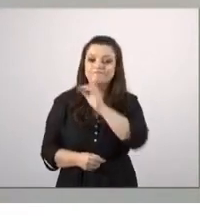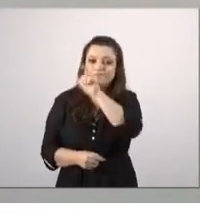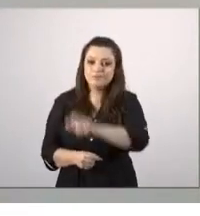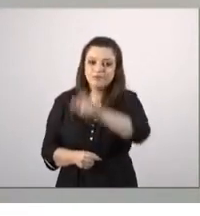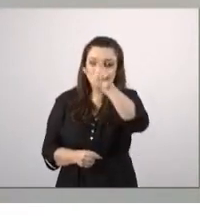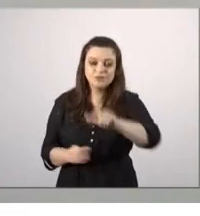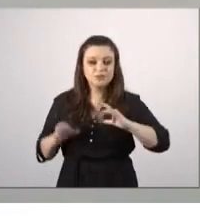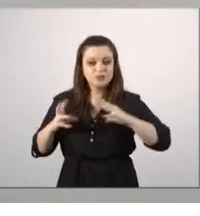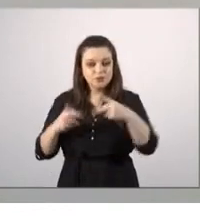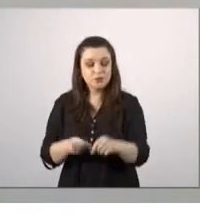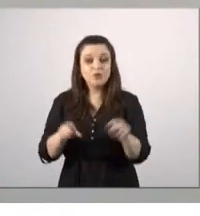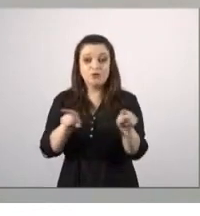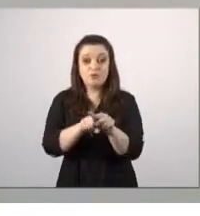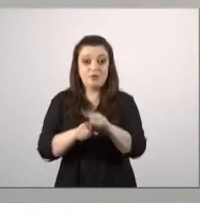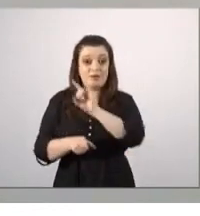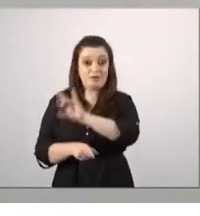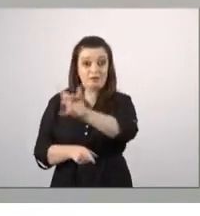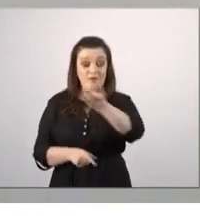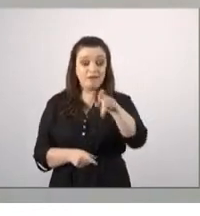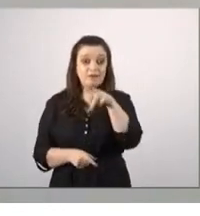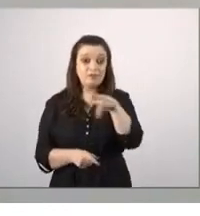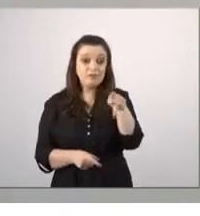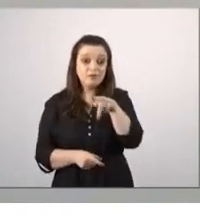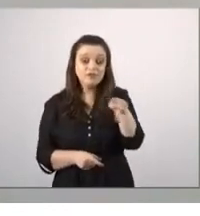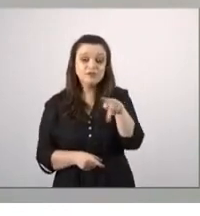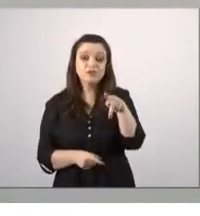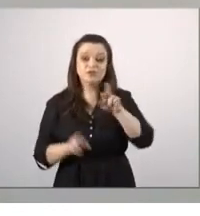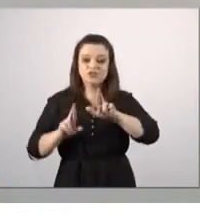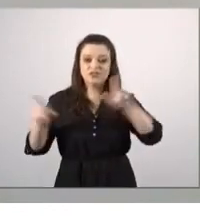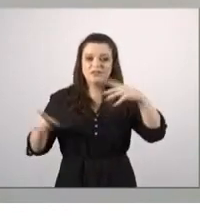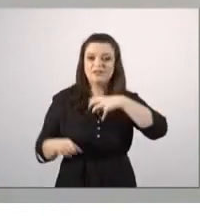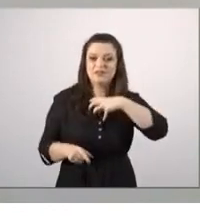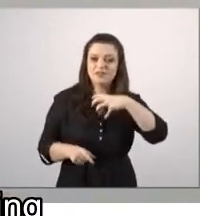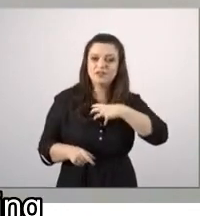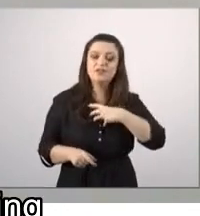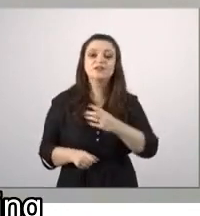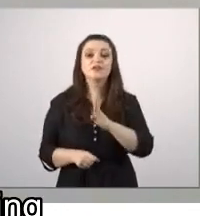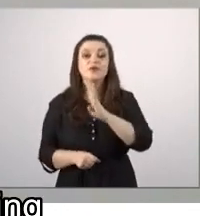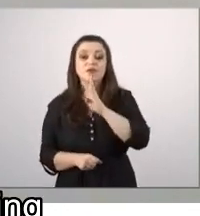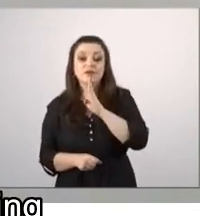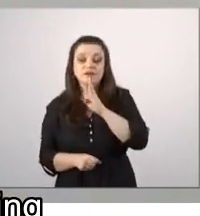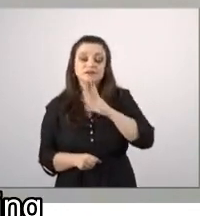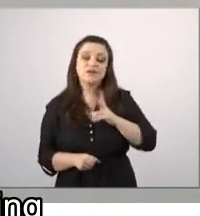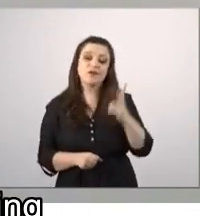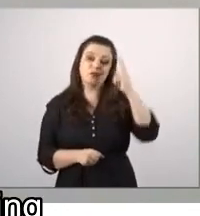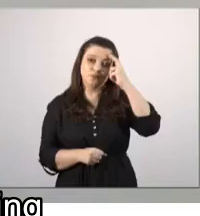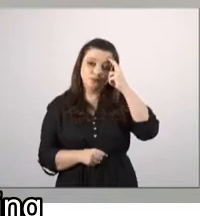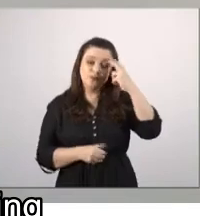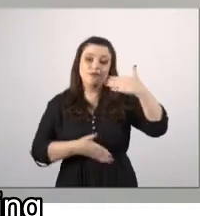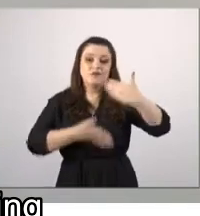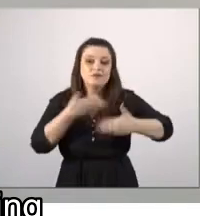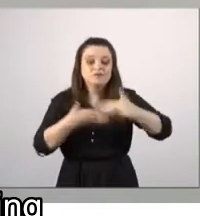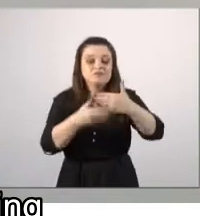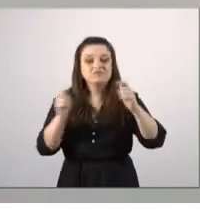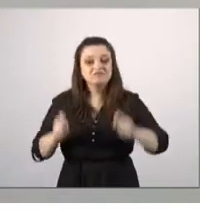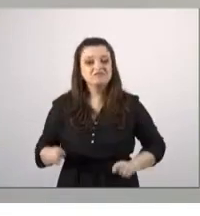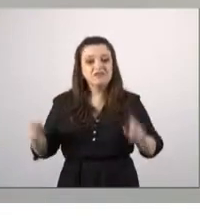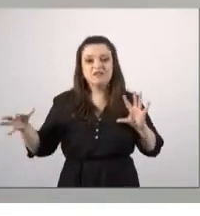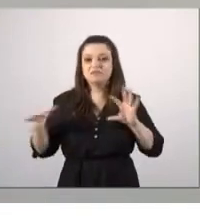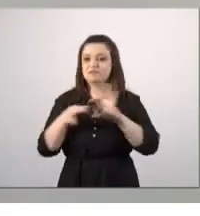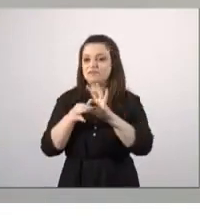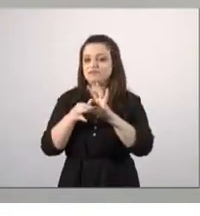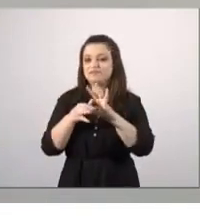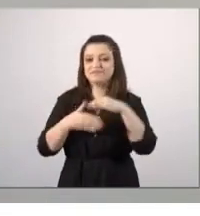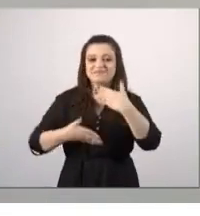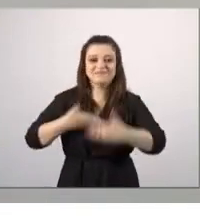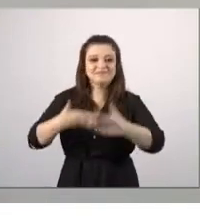cada um, com seu jeito diferente e a vontade de conhecer aos alunos e a nossa cultura, criou um vínculo e uma facilidade de aprendizagem que não